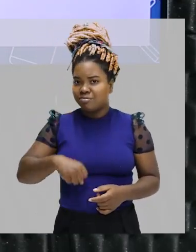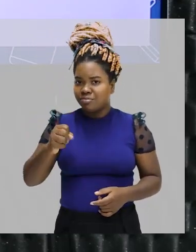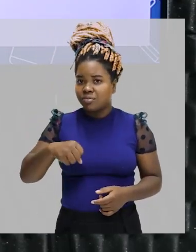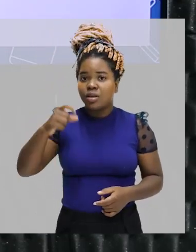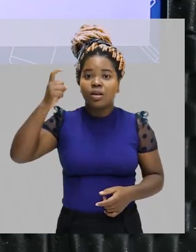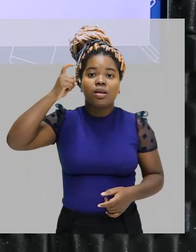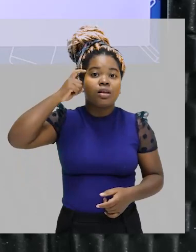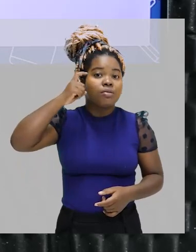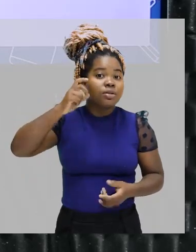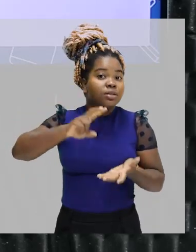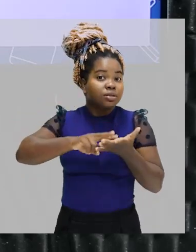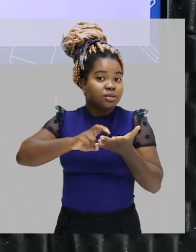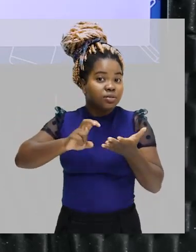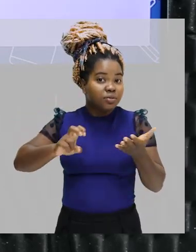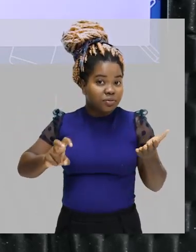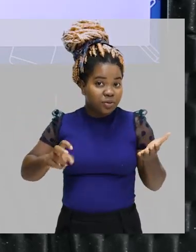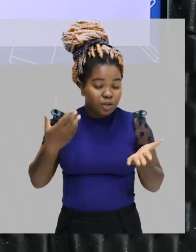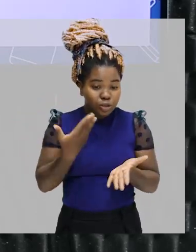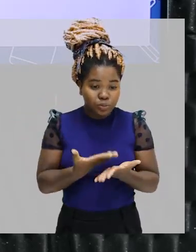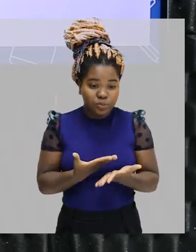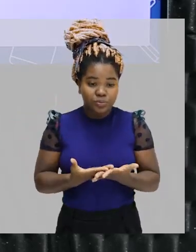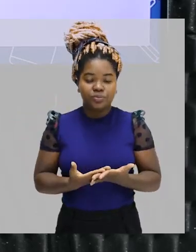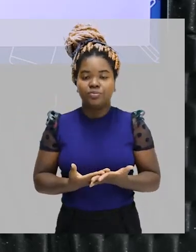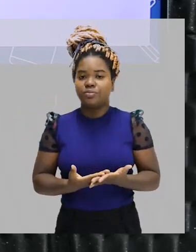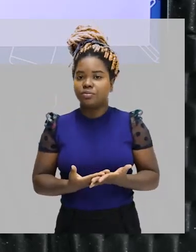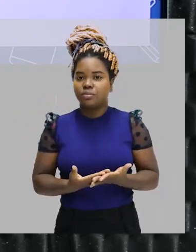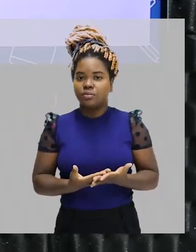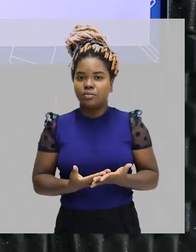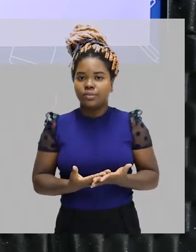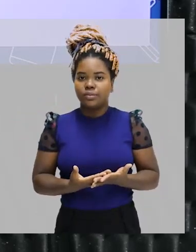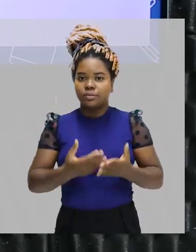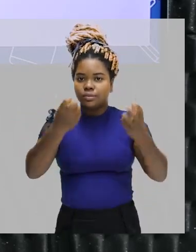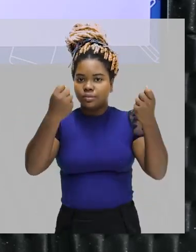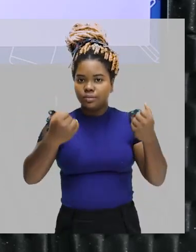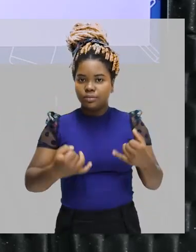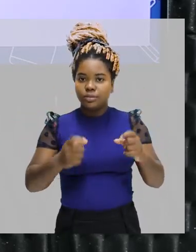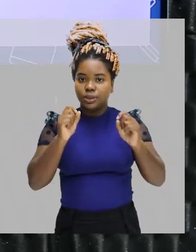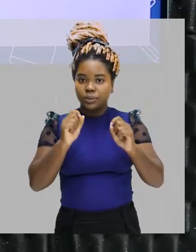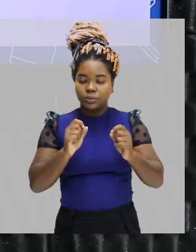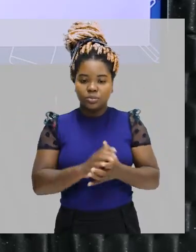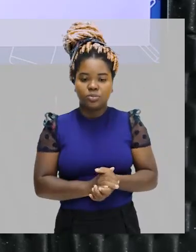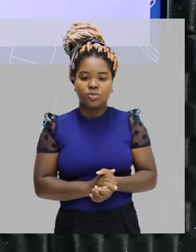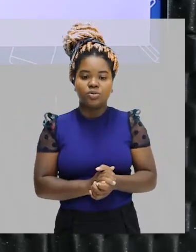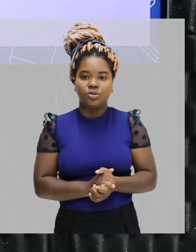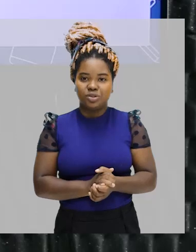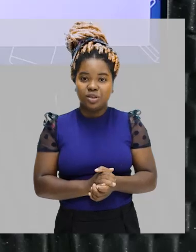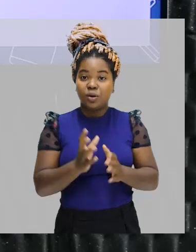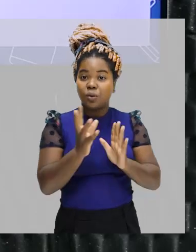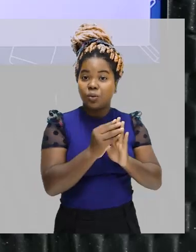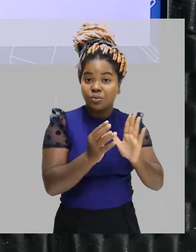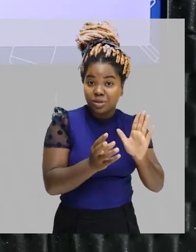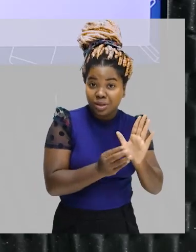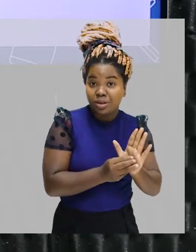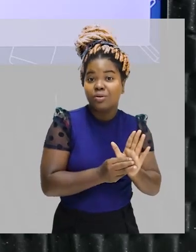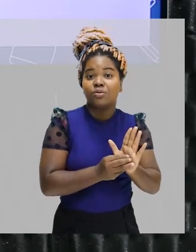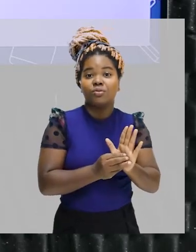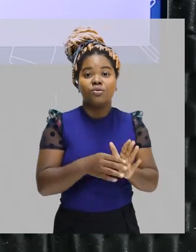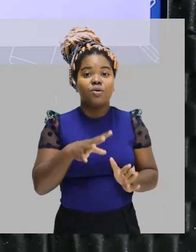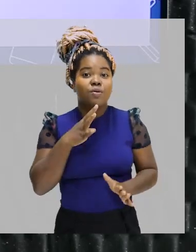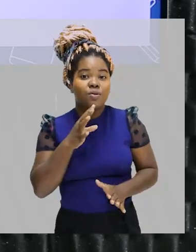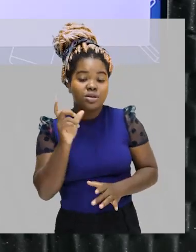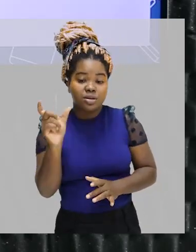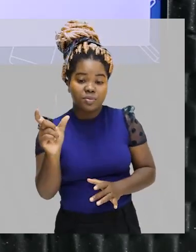em vocabulário ou estudo de vocabulário, nós estamos falando em aquisição de conteúdo. É conhecer